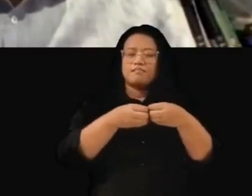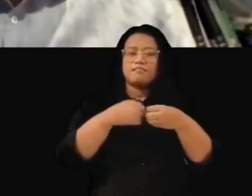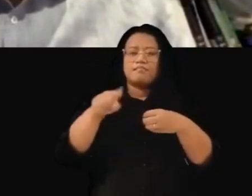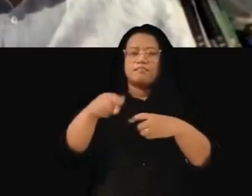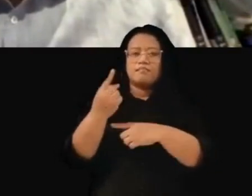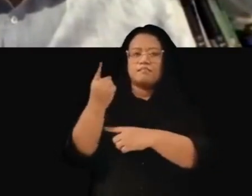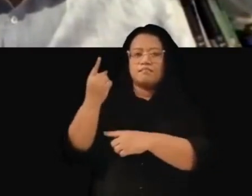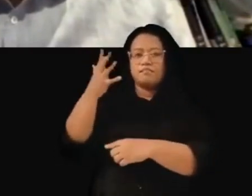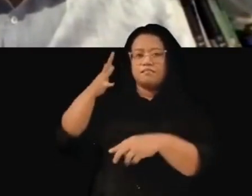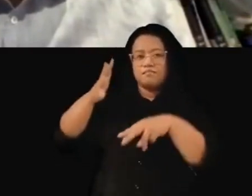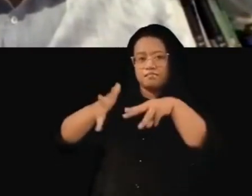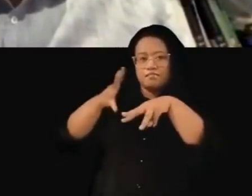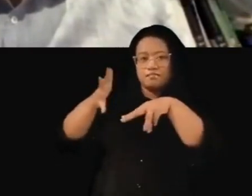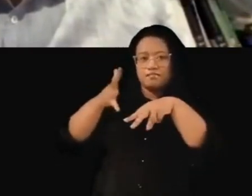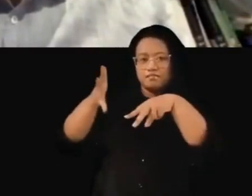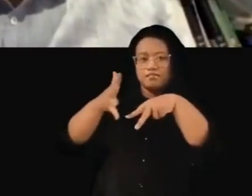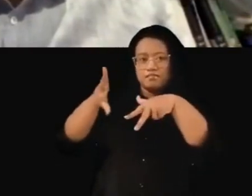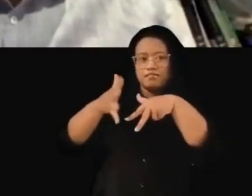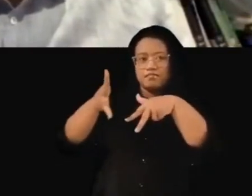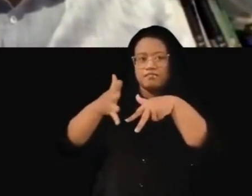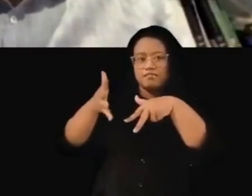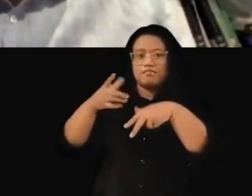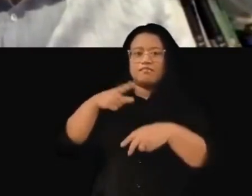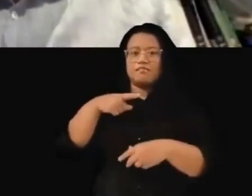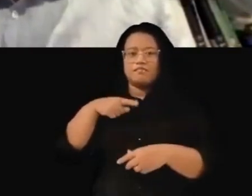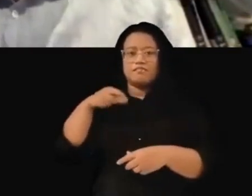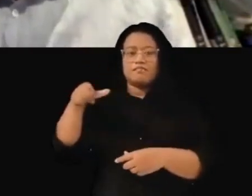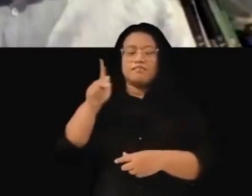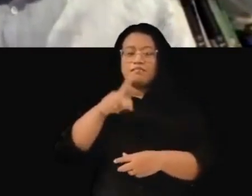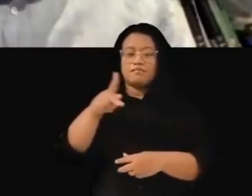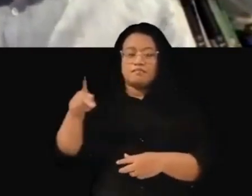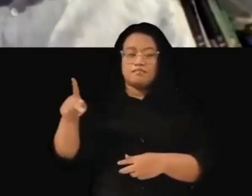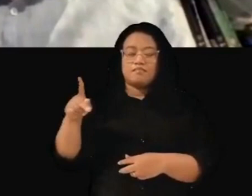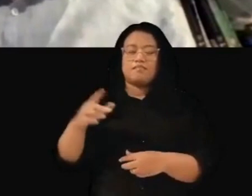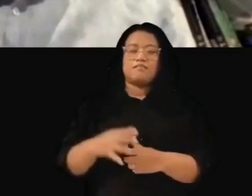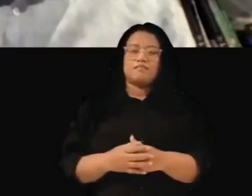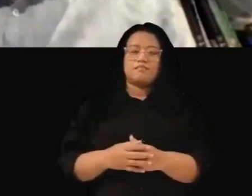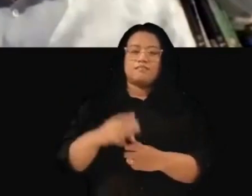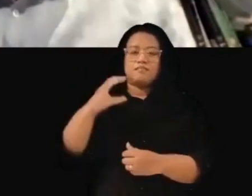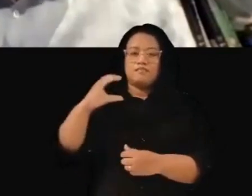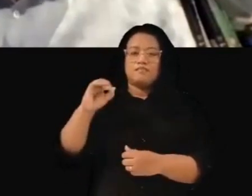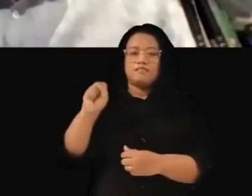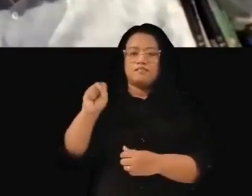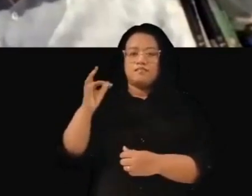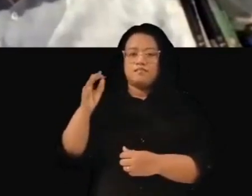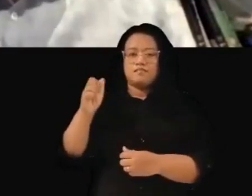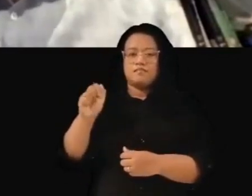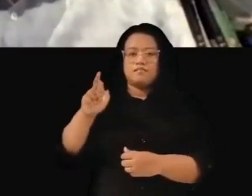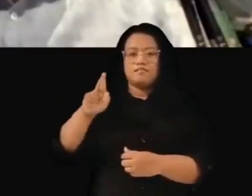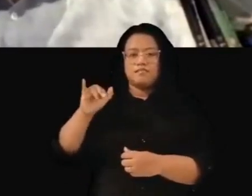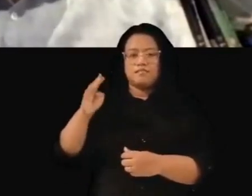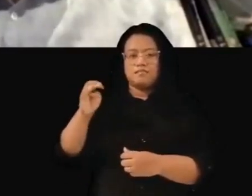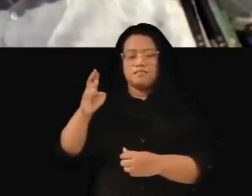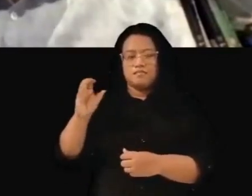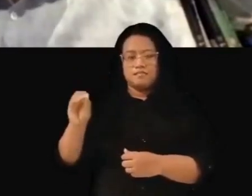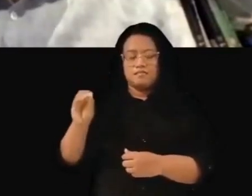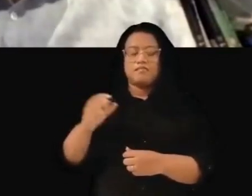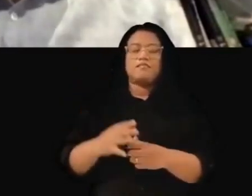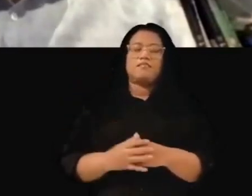que já vejo aqui. Seja muito bem-vindo, professor. E, em